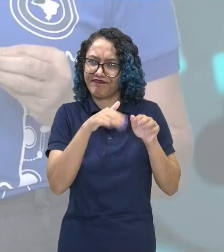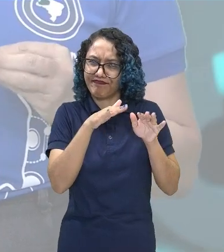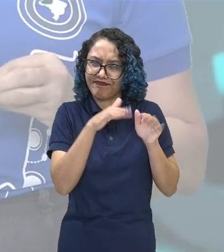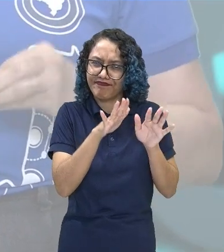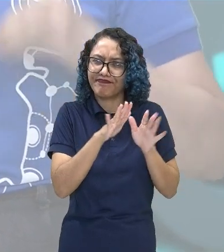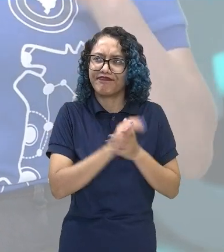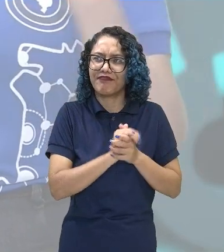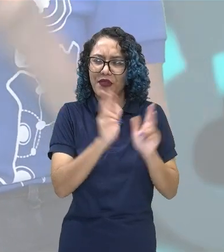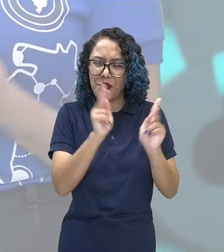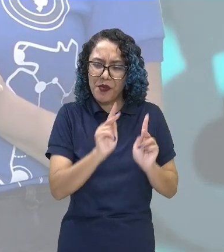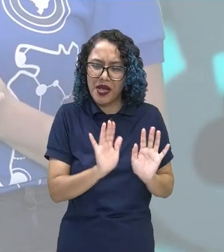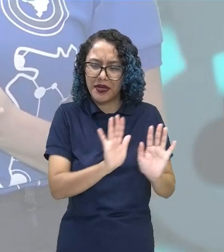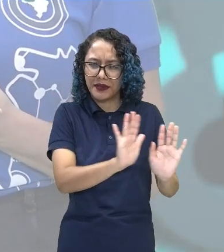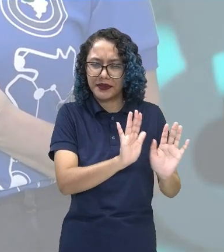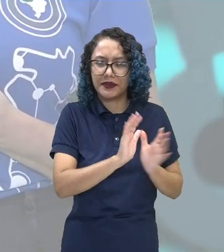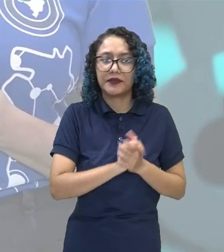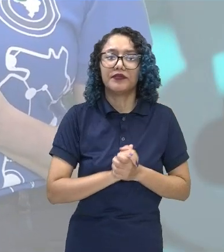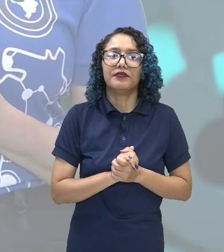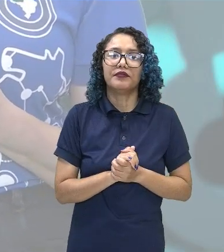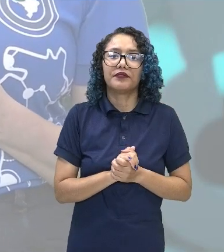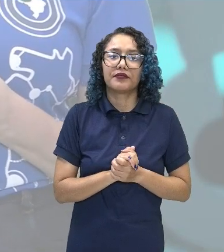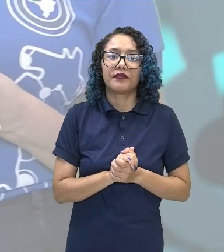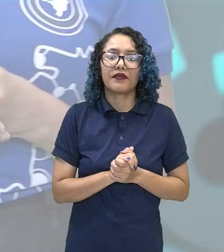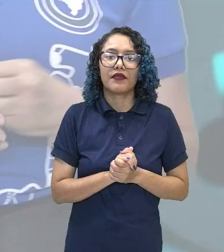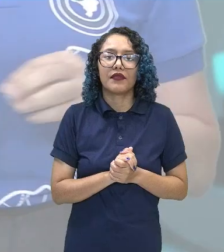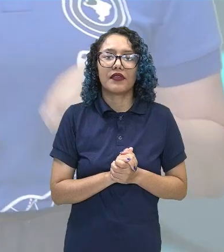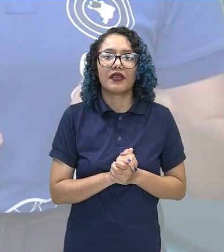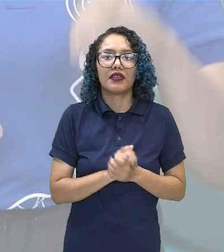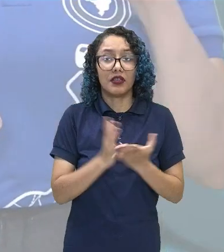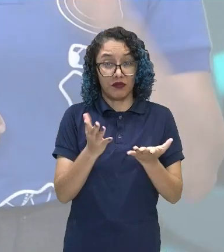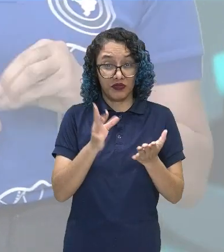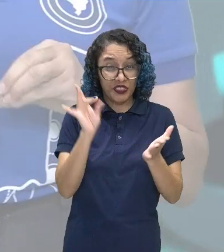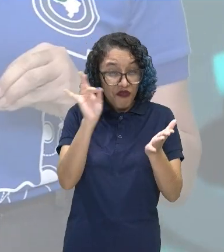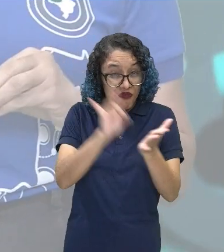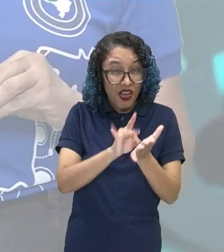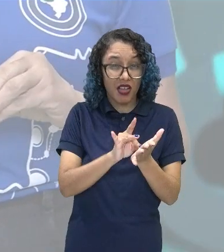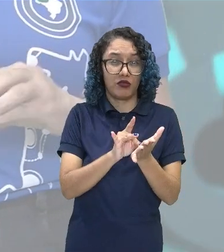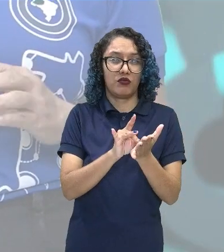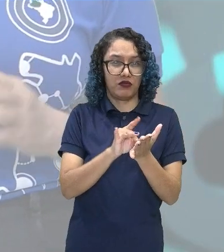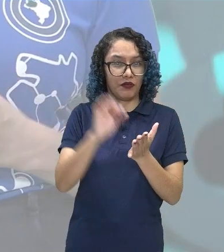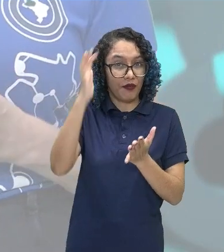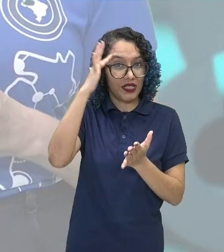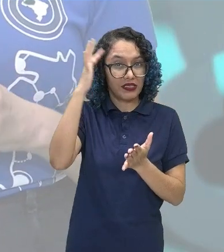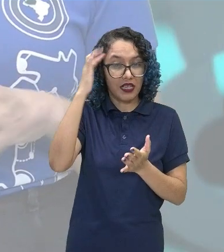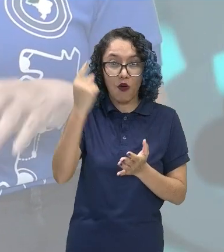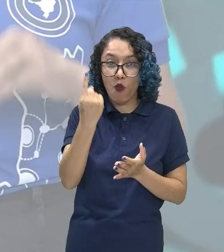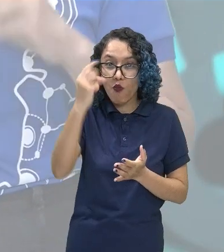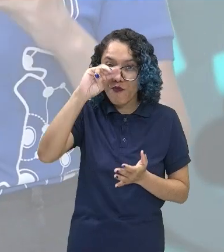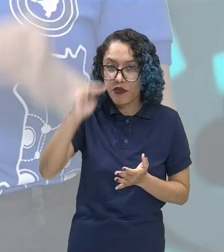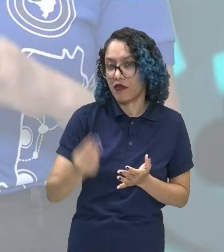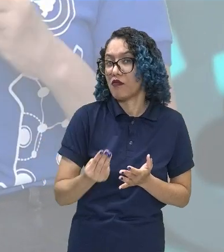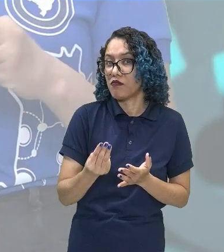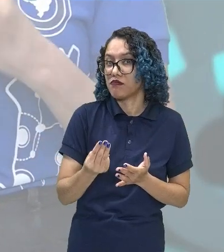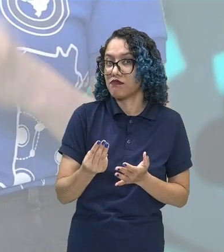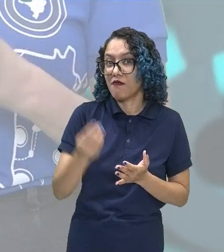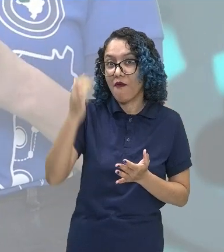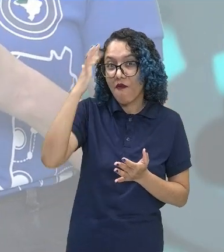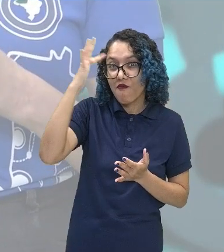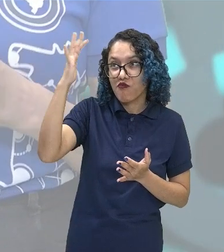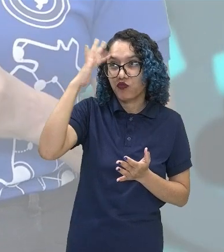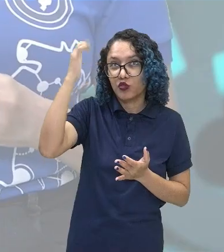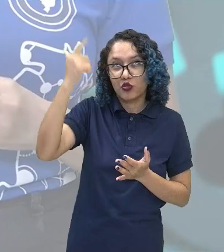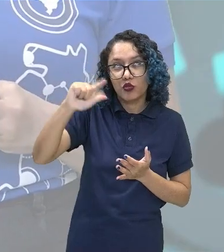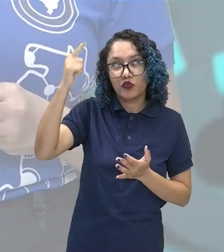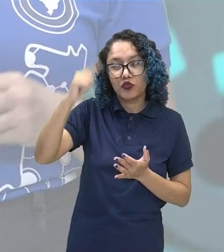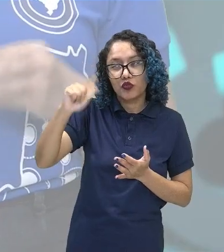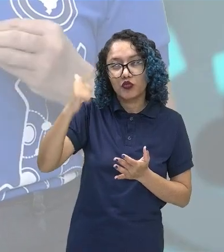de vezes. Será que eu cheguei, né, a esse ponto de